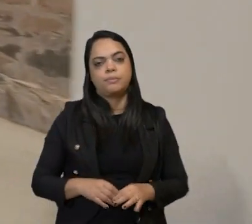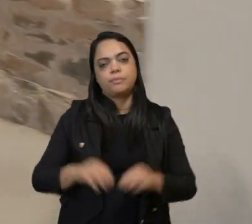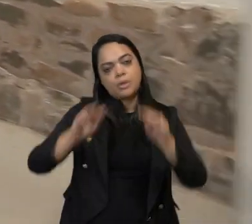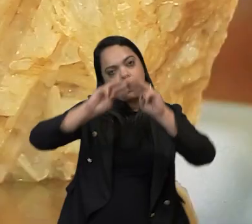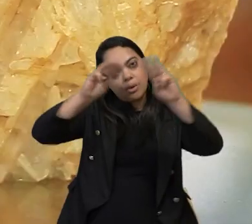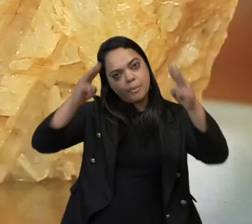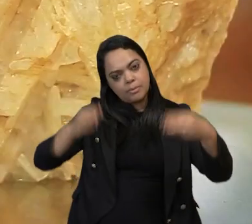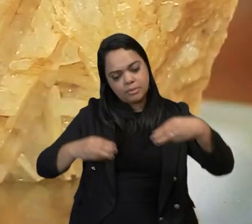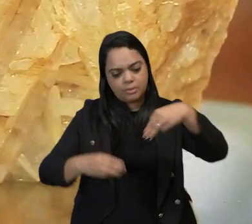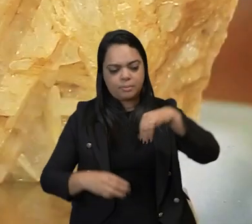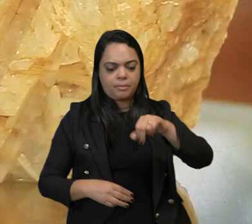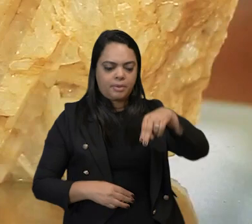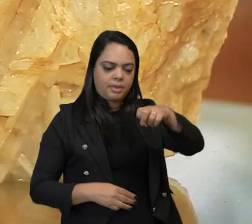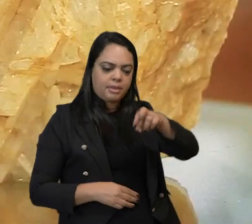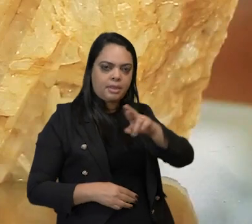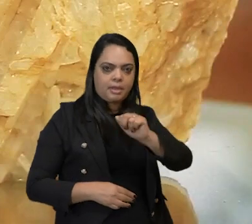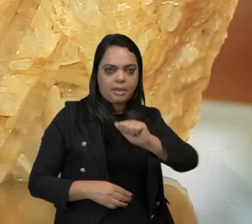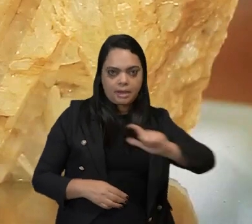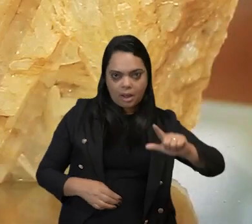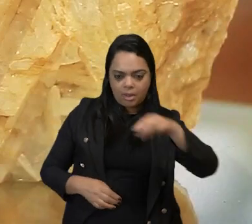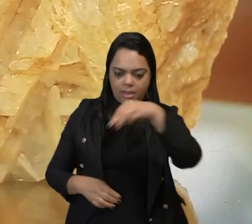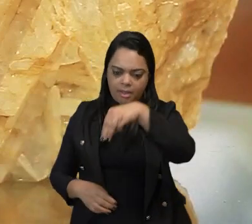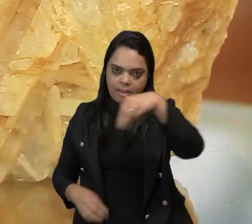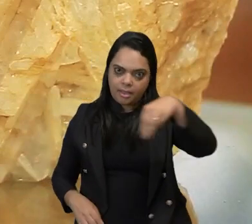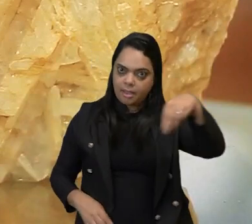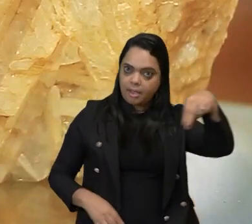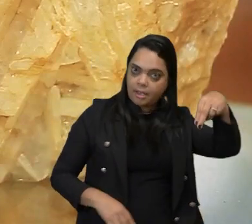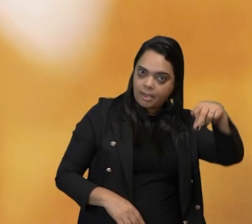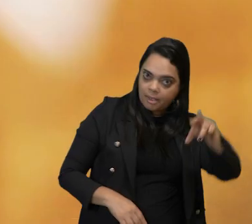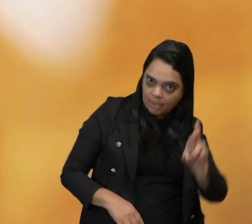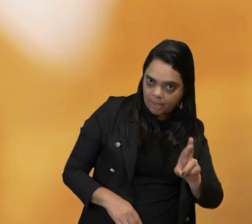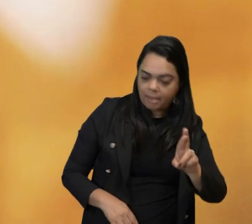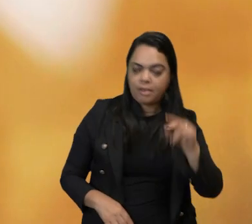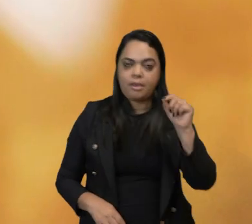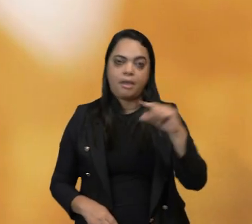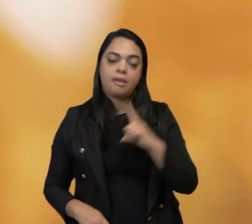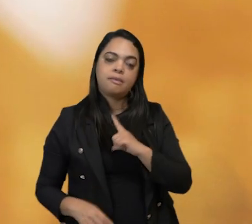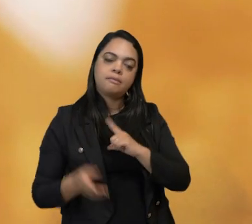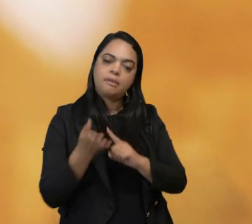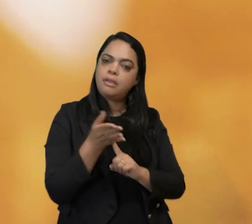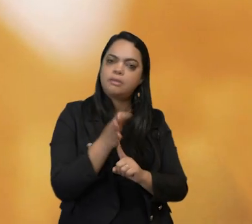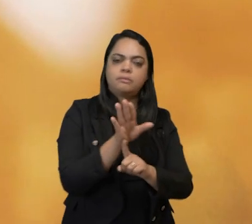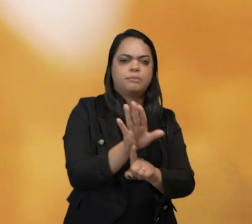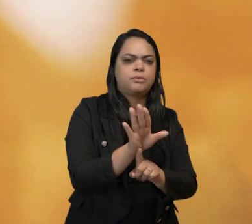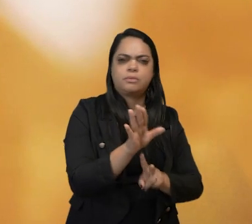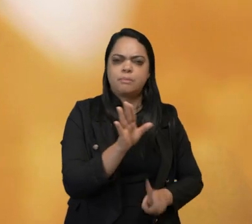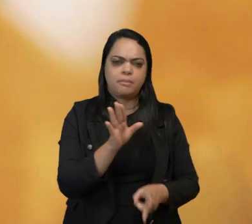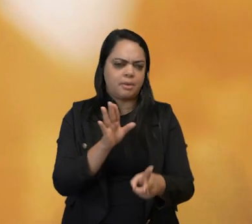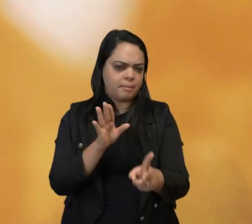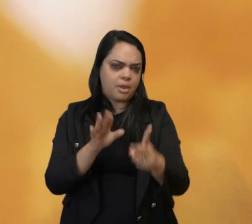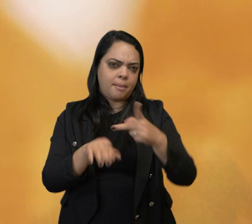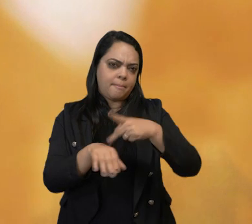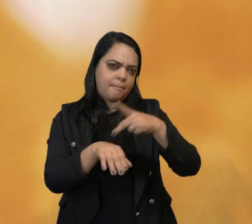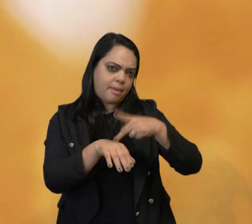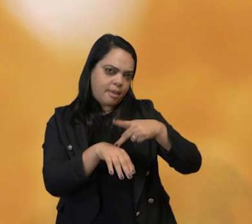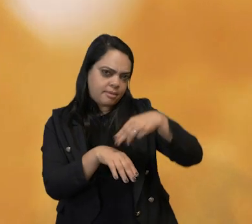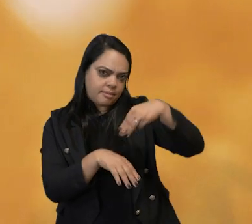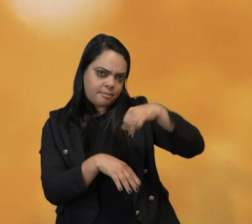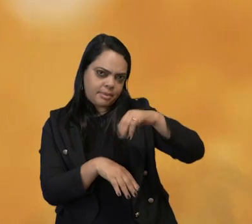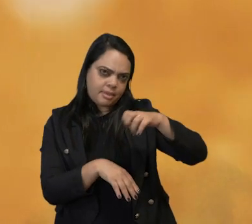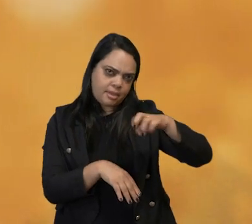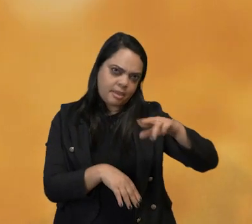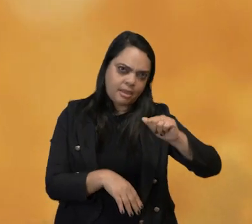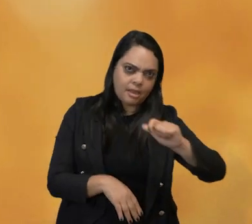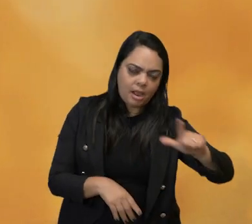ensino o museu de minerais e rochas mmr que possui uma exposição permanente de minerais